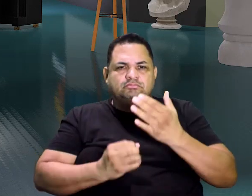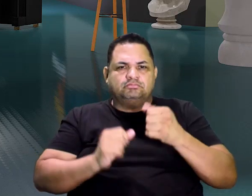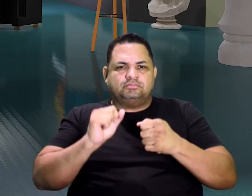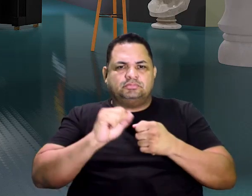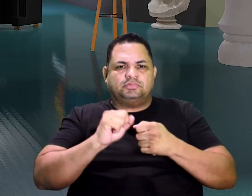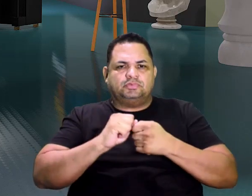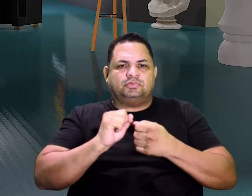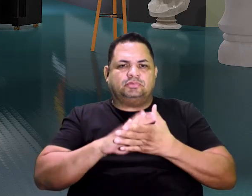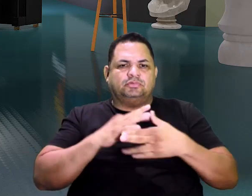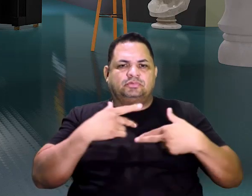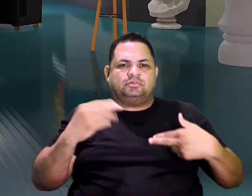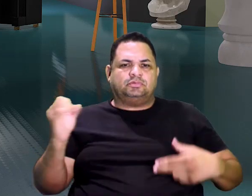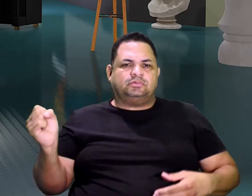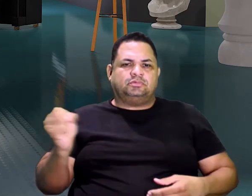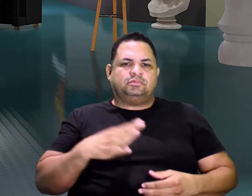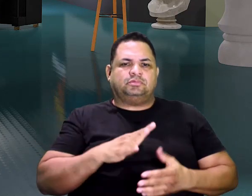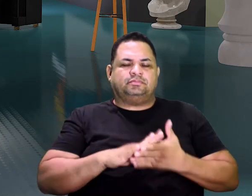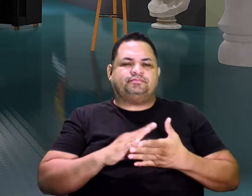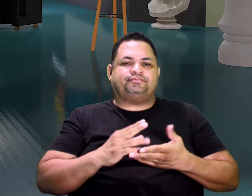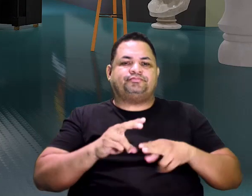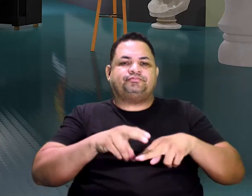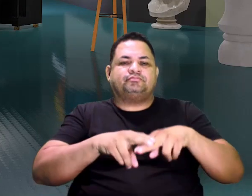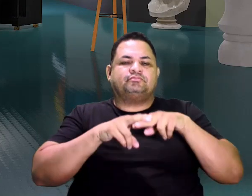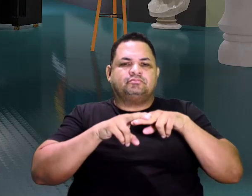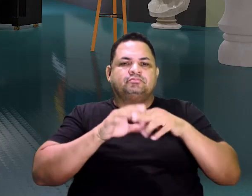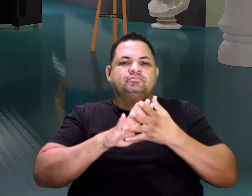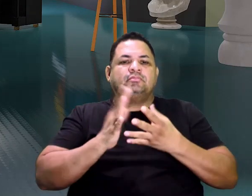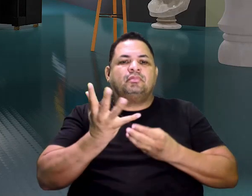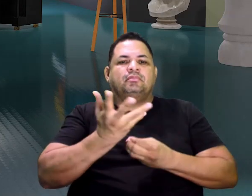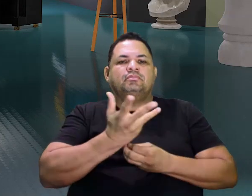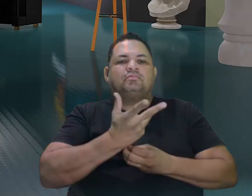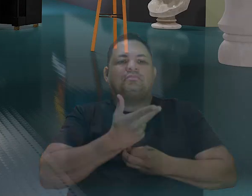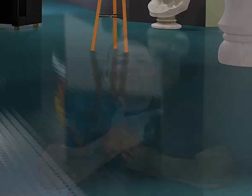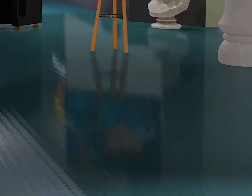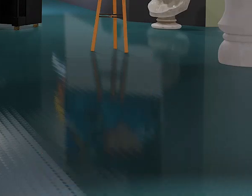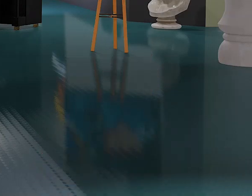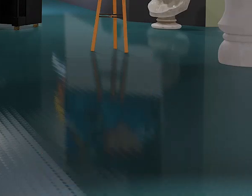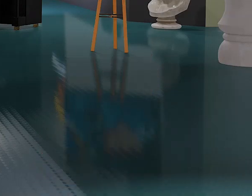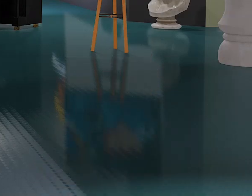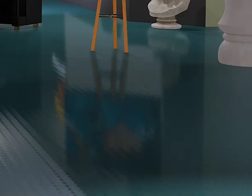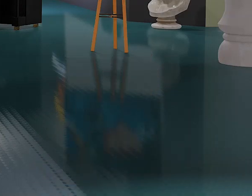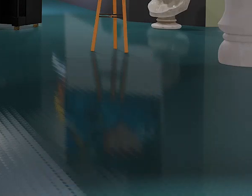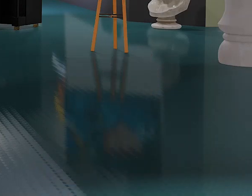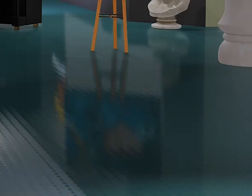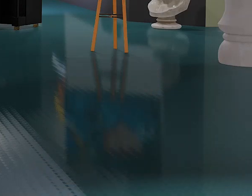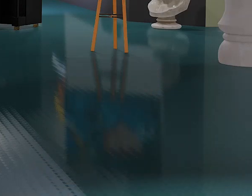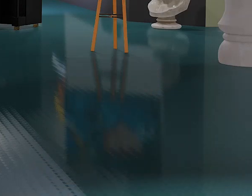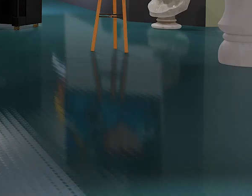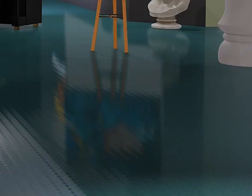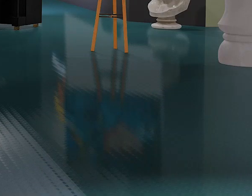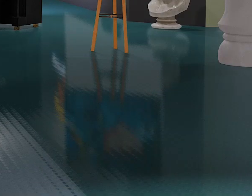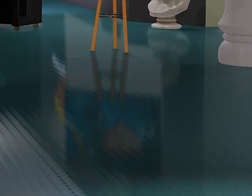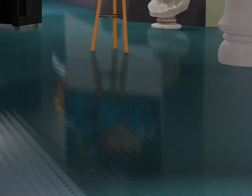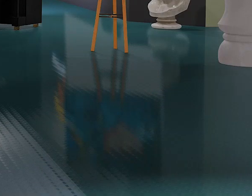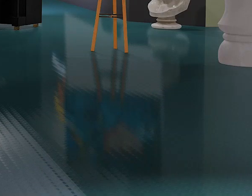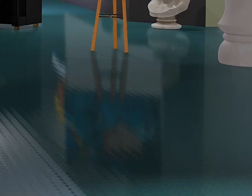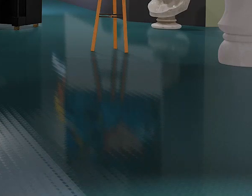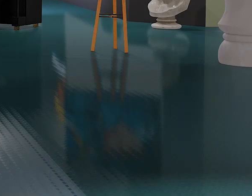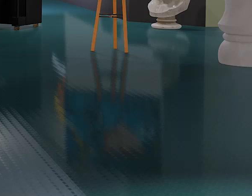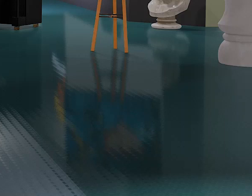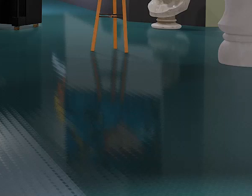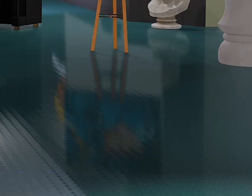novas, ok? Por isso que eu digo que arte é tão legal, você vê diferente do que